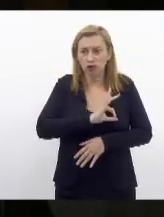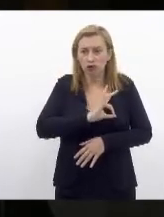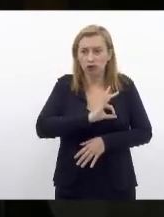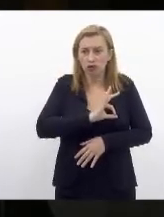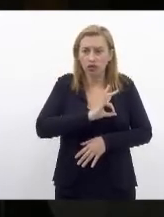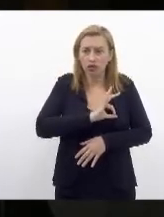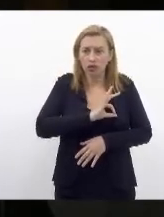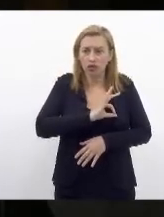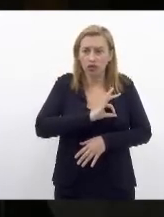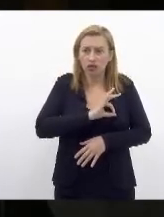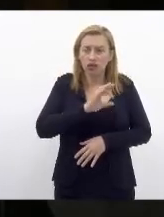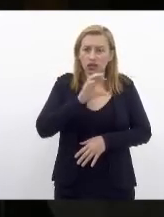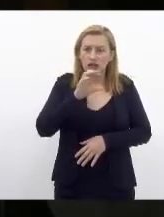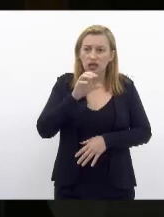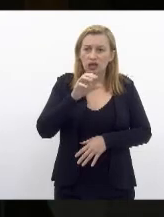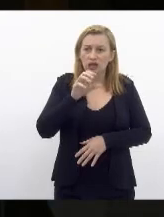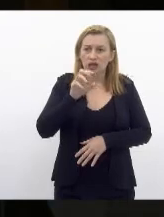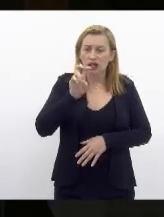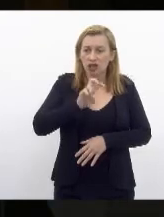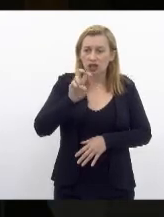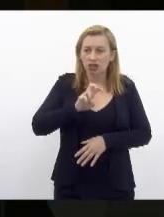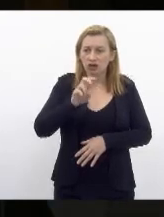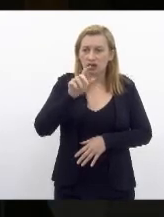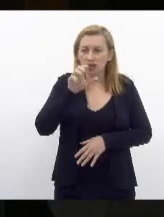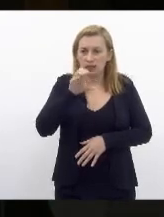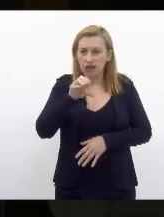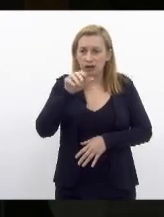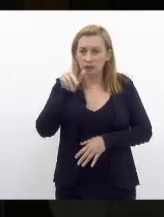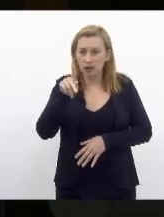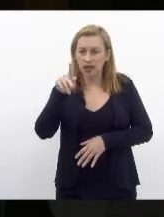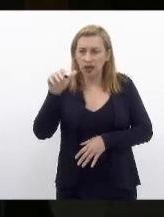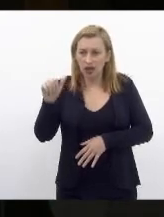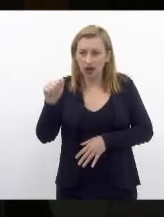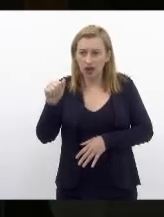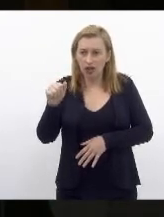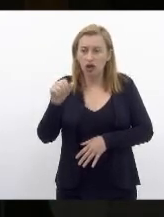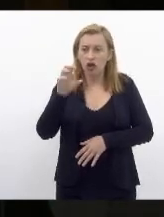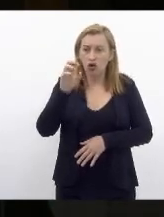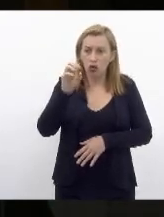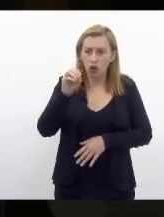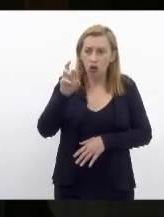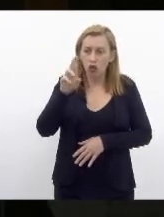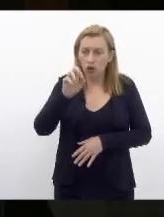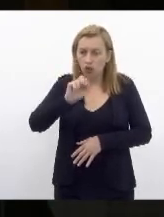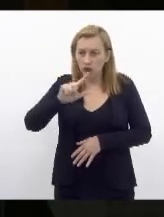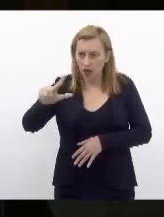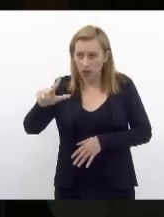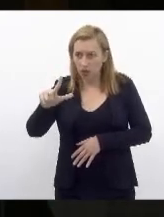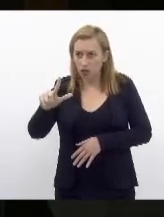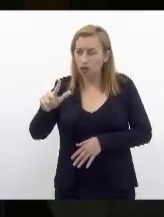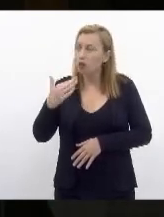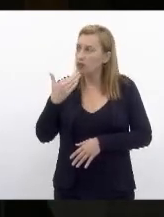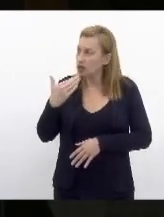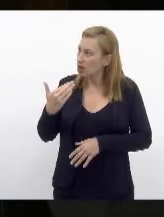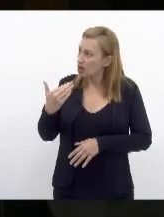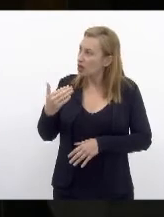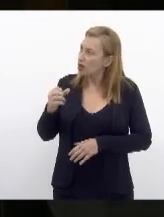CPA, Coronel Marcelo Moreira Mareiros, no qual eu perguntei se poderíamos